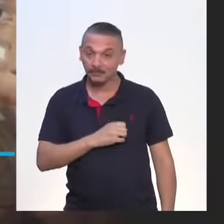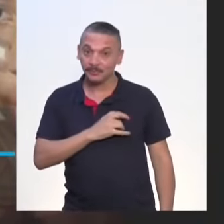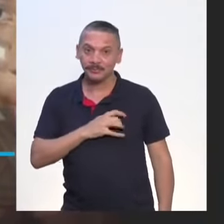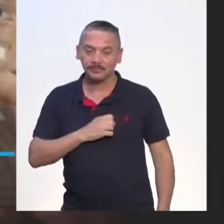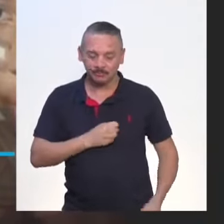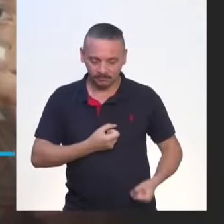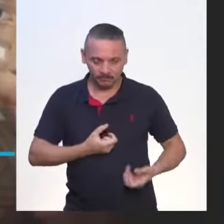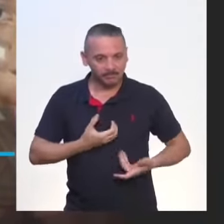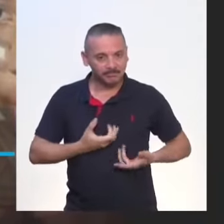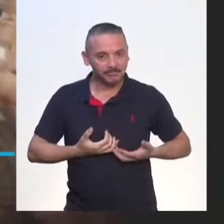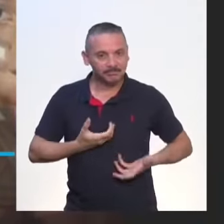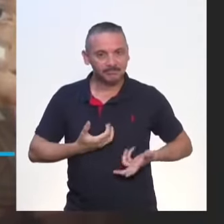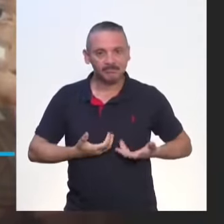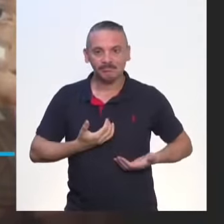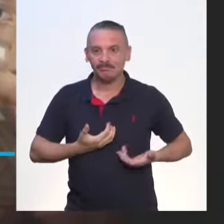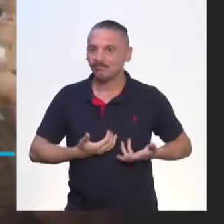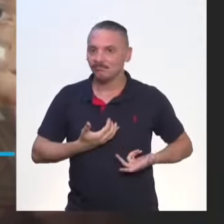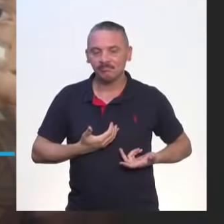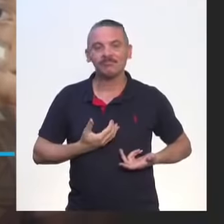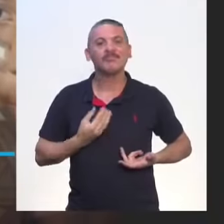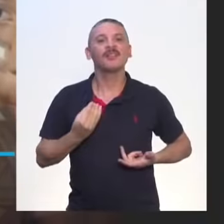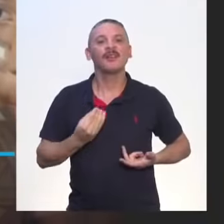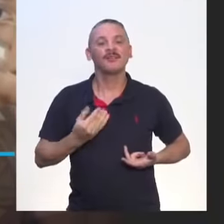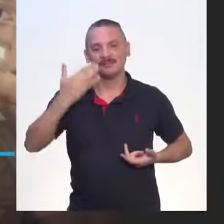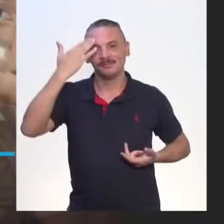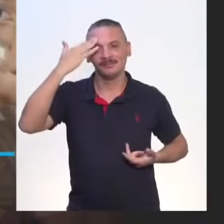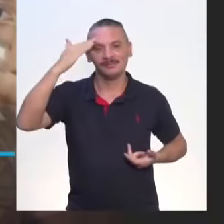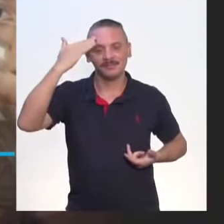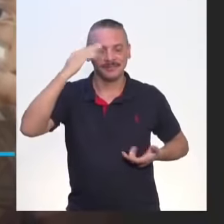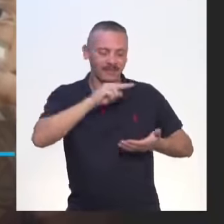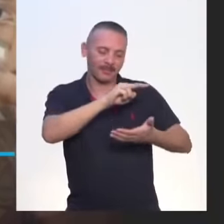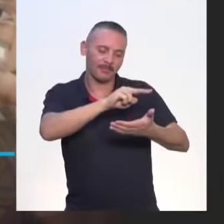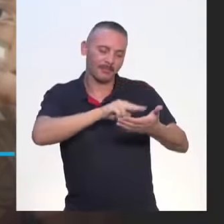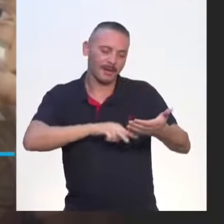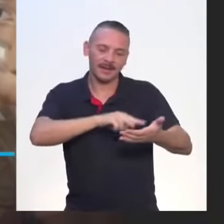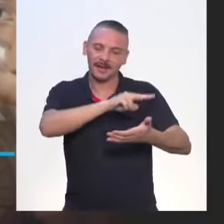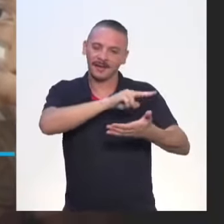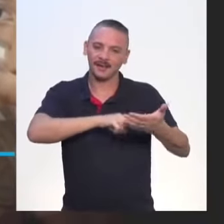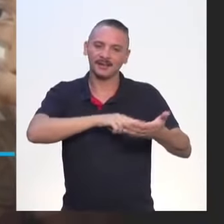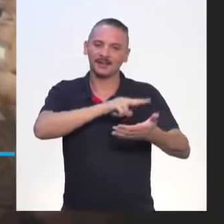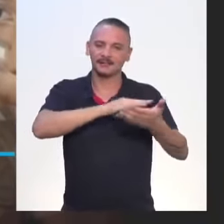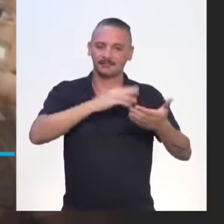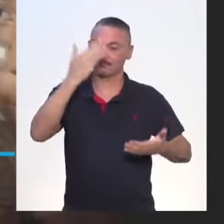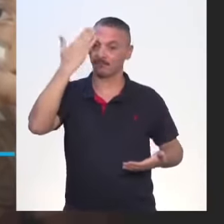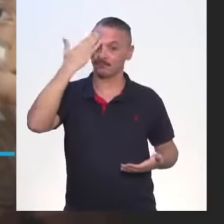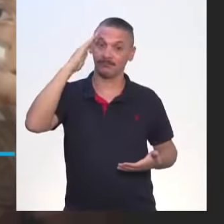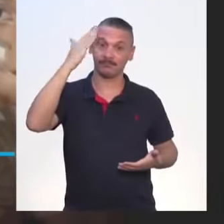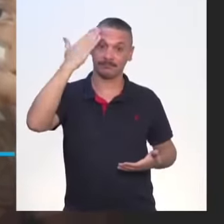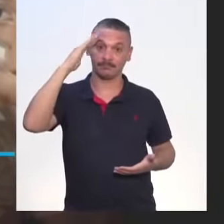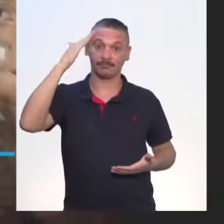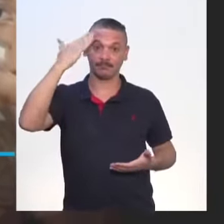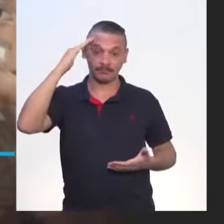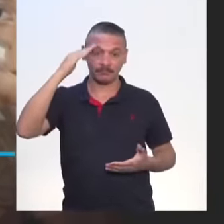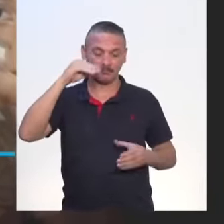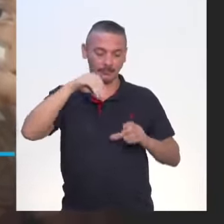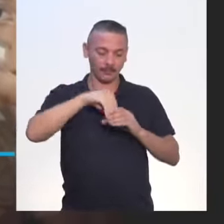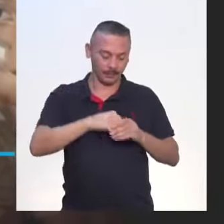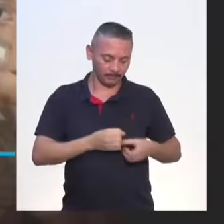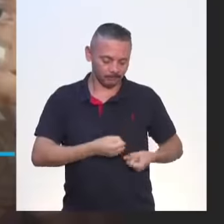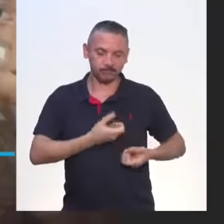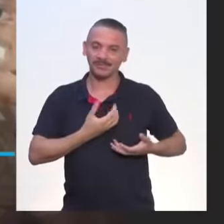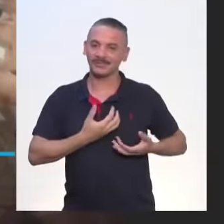isso quando, e o sentido das histórias, a gente só vai compreender o sentido das histórias quando a gente